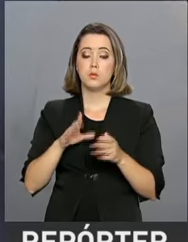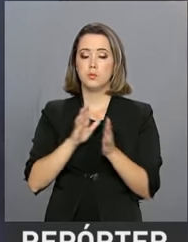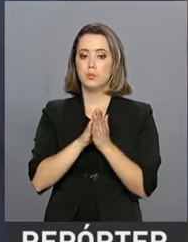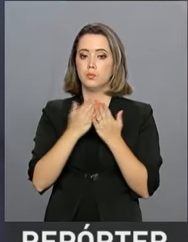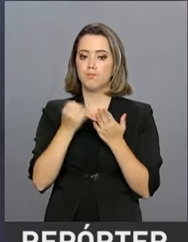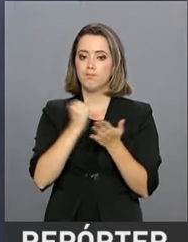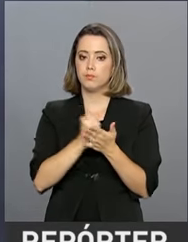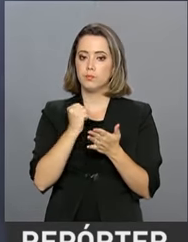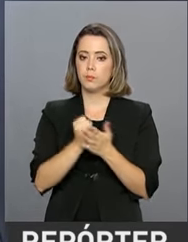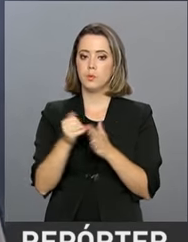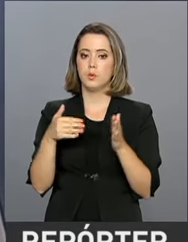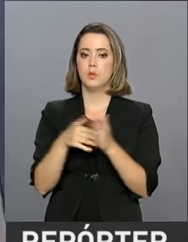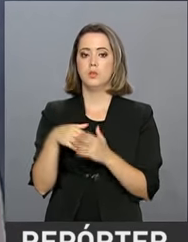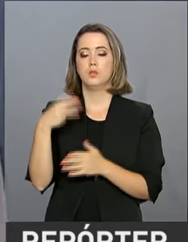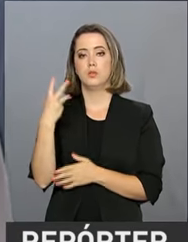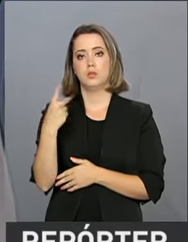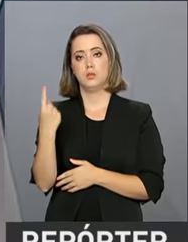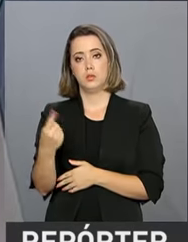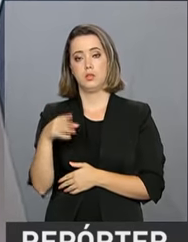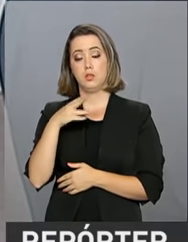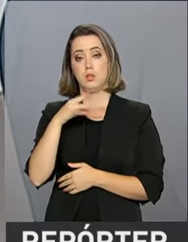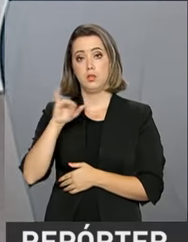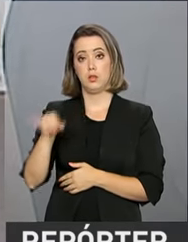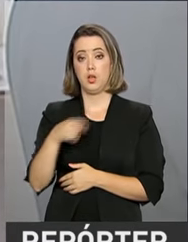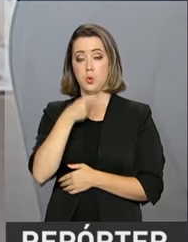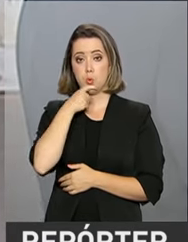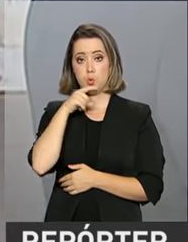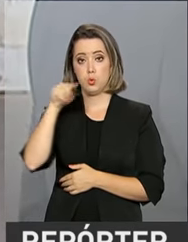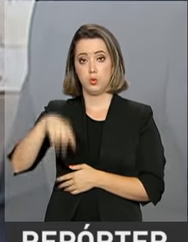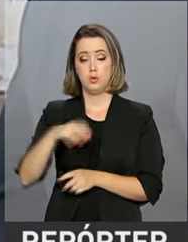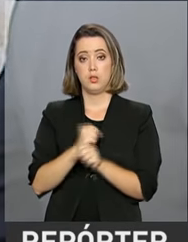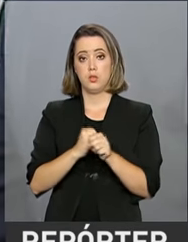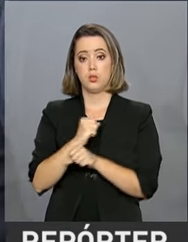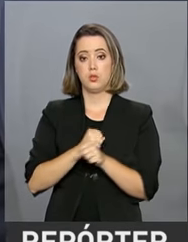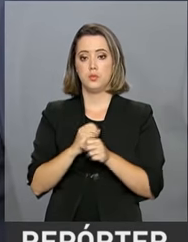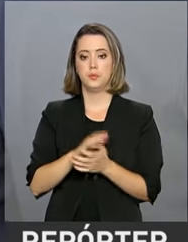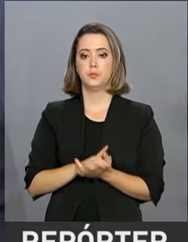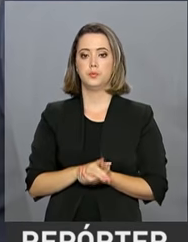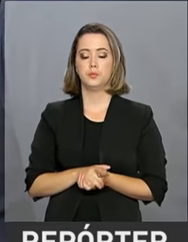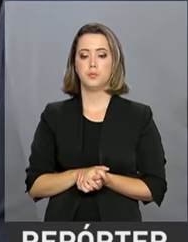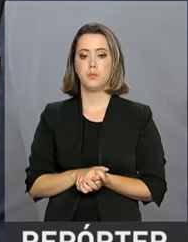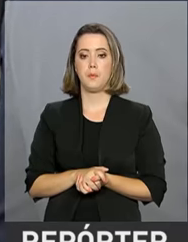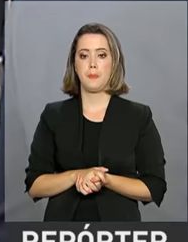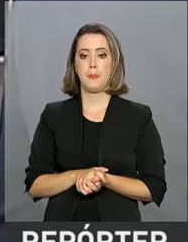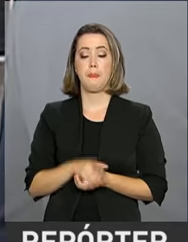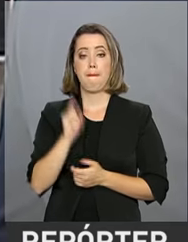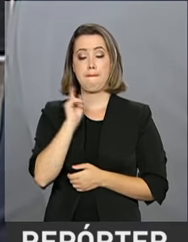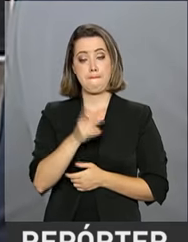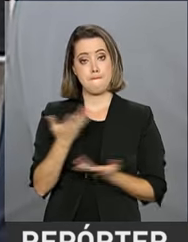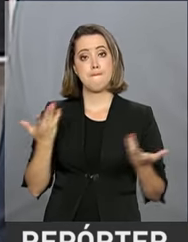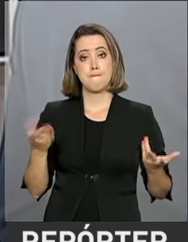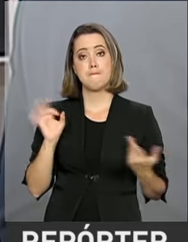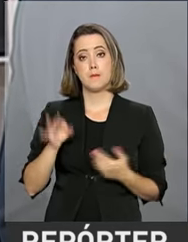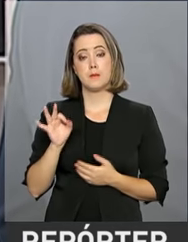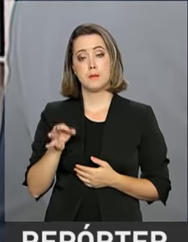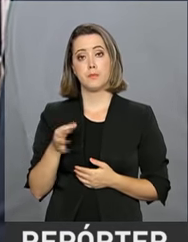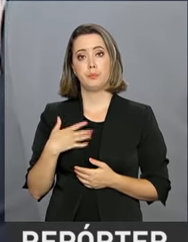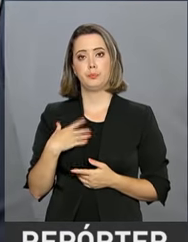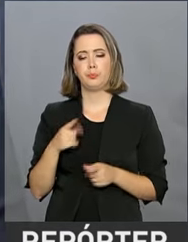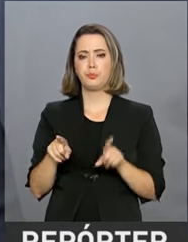mas têm até o dia 31 de julho deste ano para sacar os recursos não é isso exatamente tanto aqueles trabalhadores